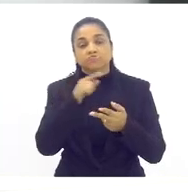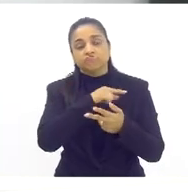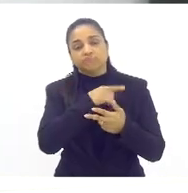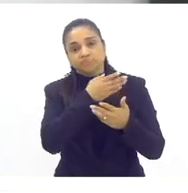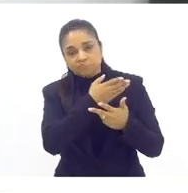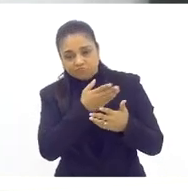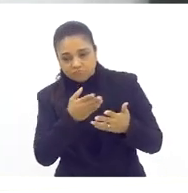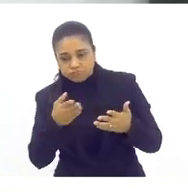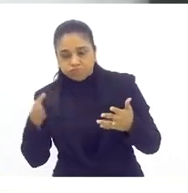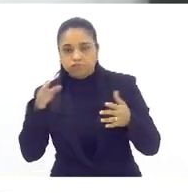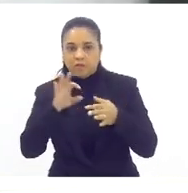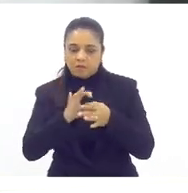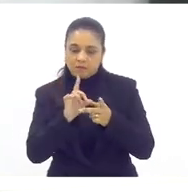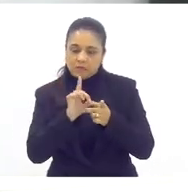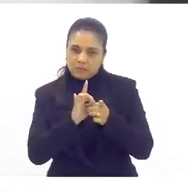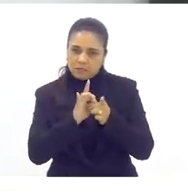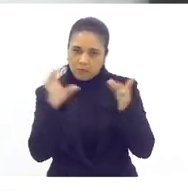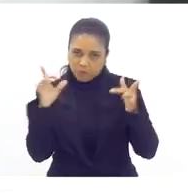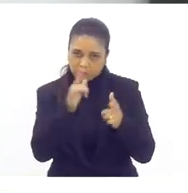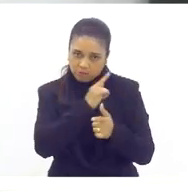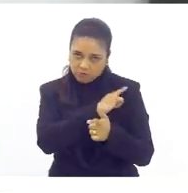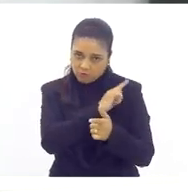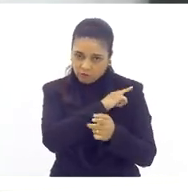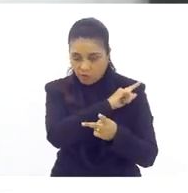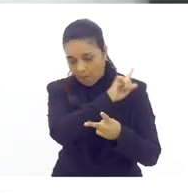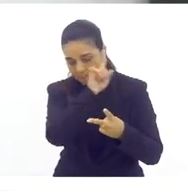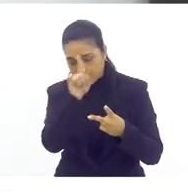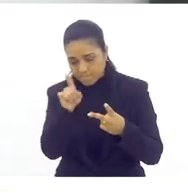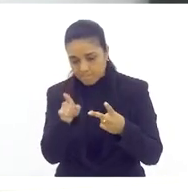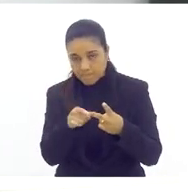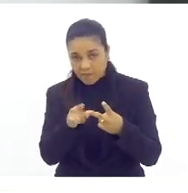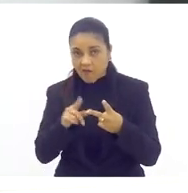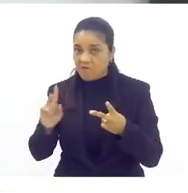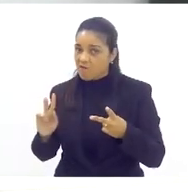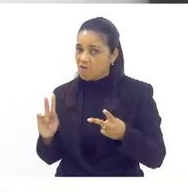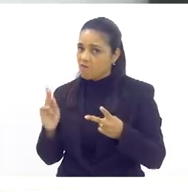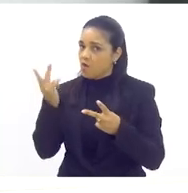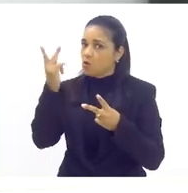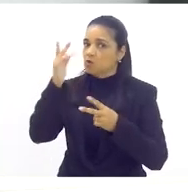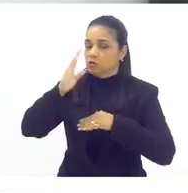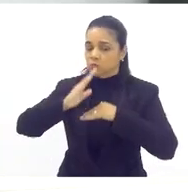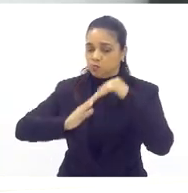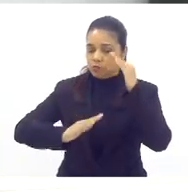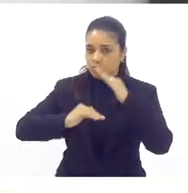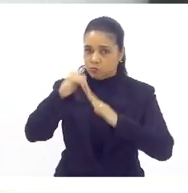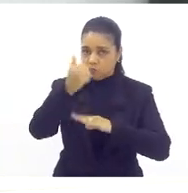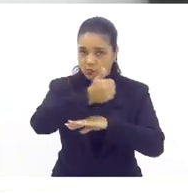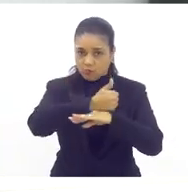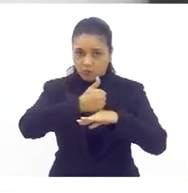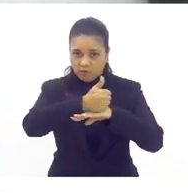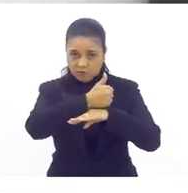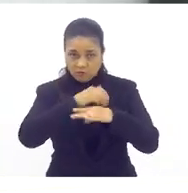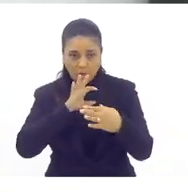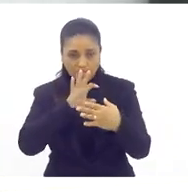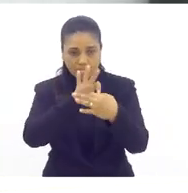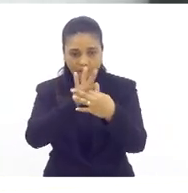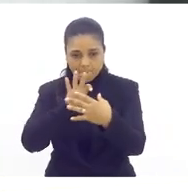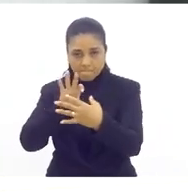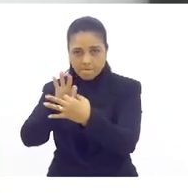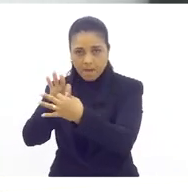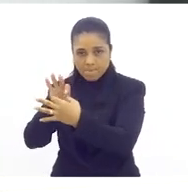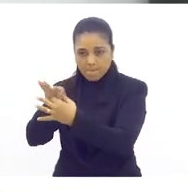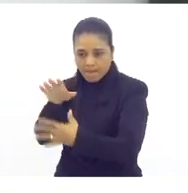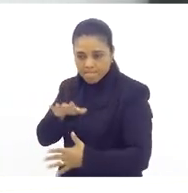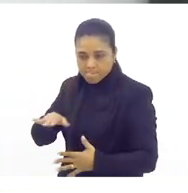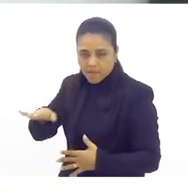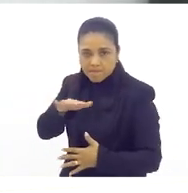gestão de uma democratização da gestão reforço aqui também a valorização dos profissionais né da rede de todos os nossos